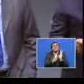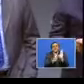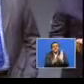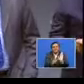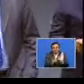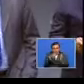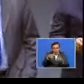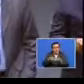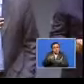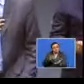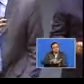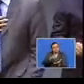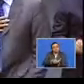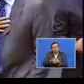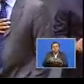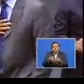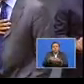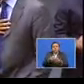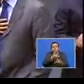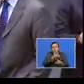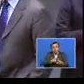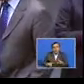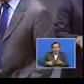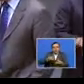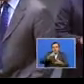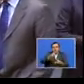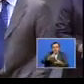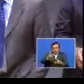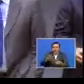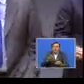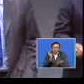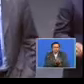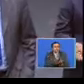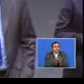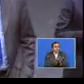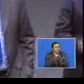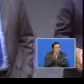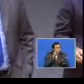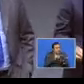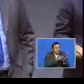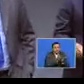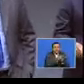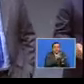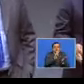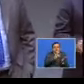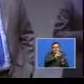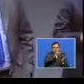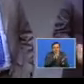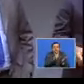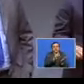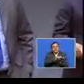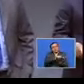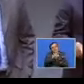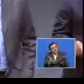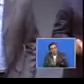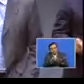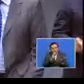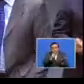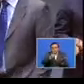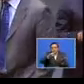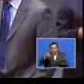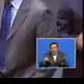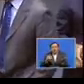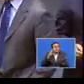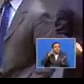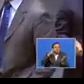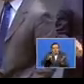Então não tem problema. Eu continuo lendo a Veja, a Época, o Estadão, a Folha de São Paulo, ouvindo a CBN, a Jovem